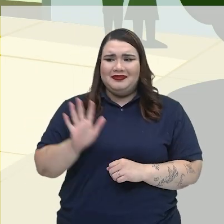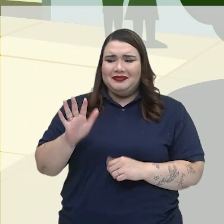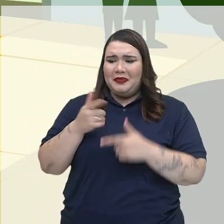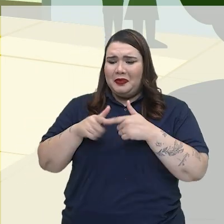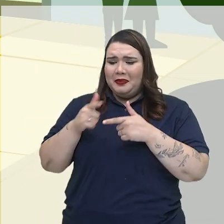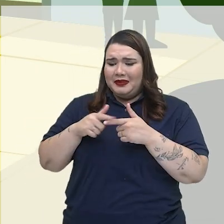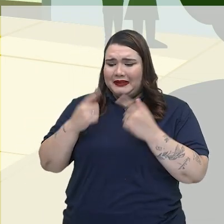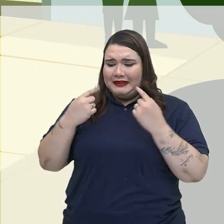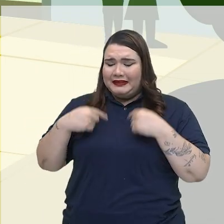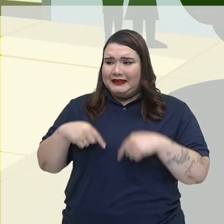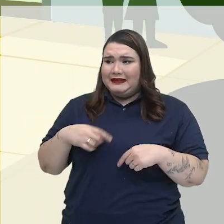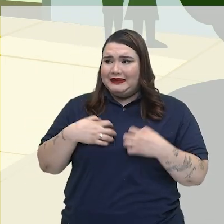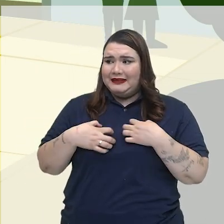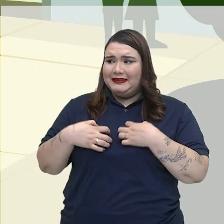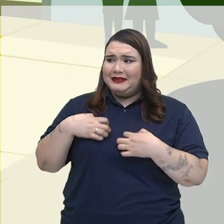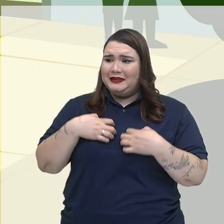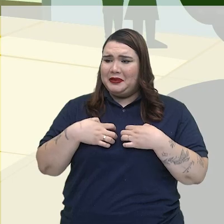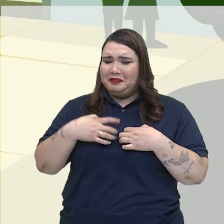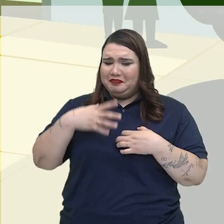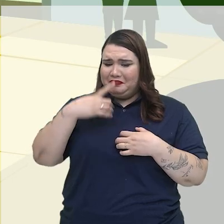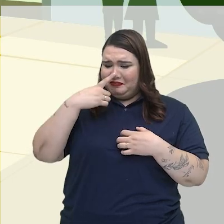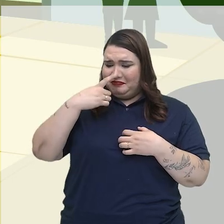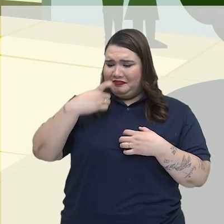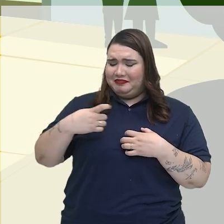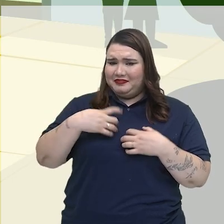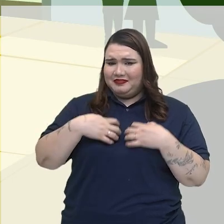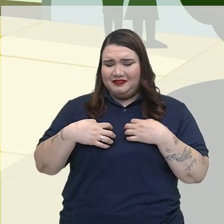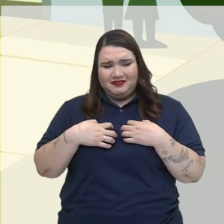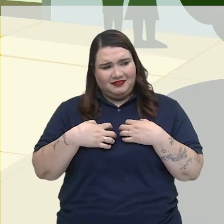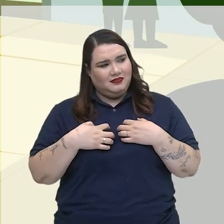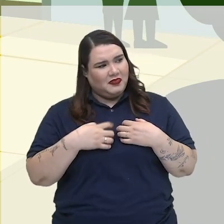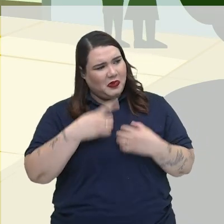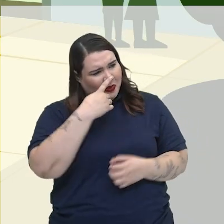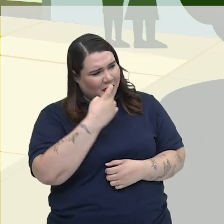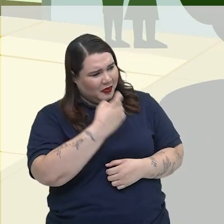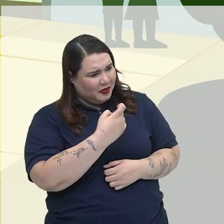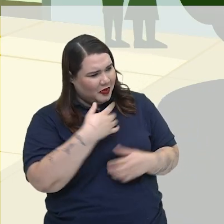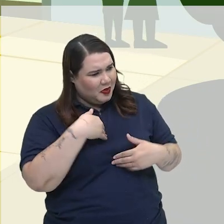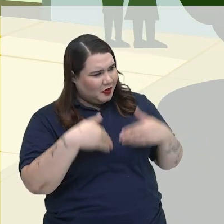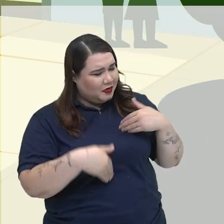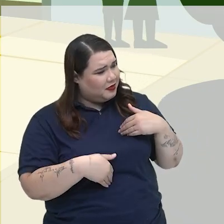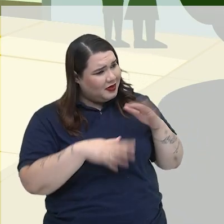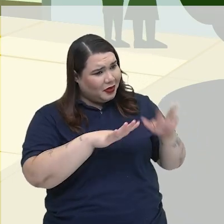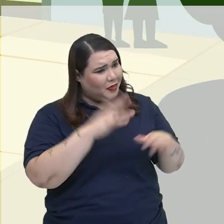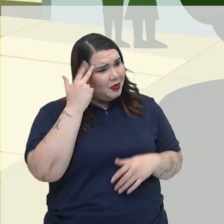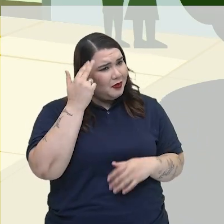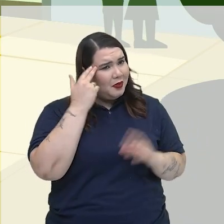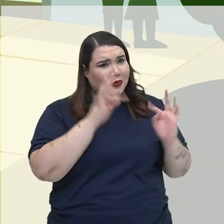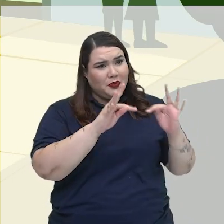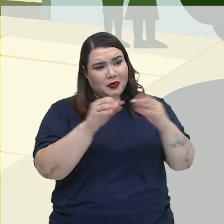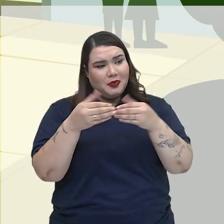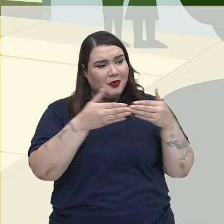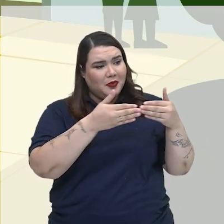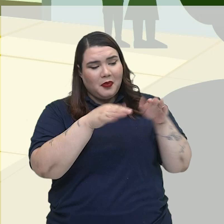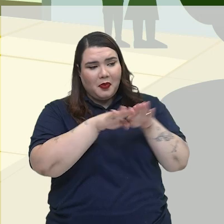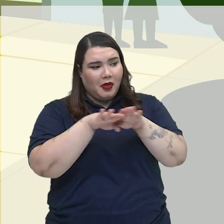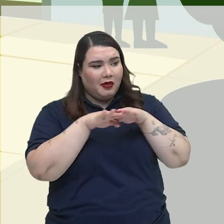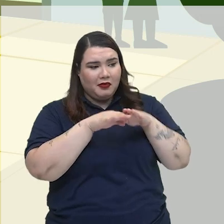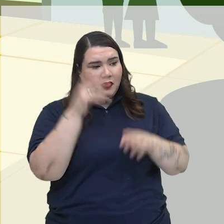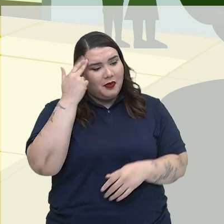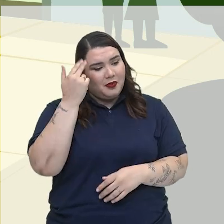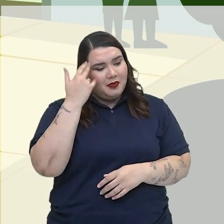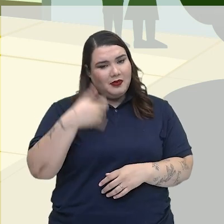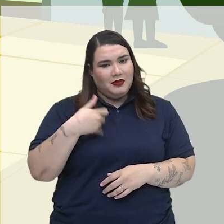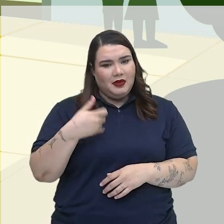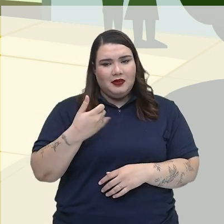Odores corporais. Odores corporais? Todo mundo passa por isso, Pedro. É normal na puberdade. Puberdade? O